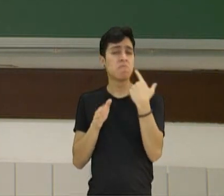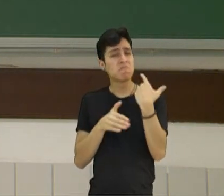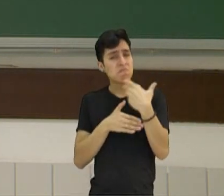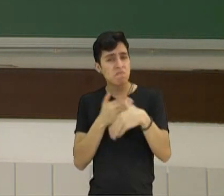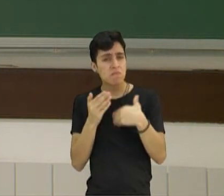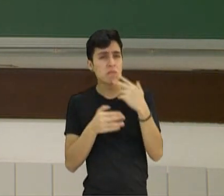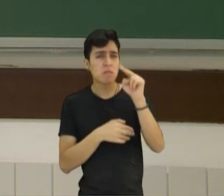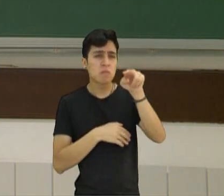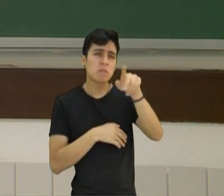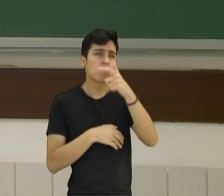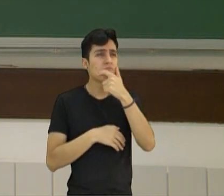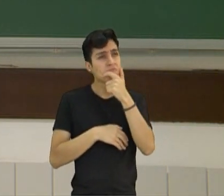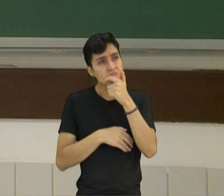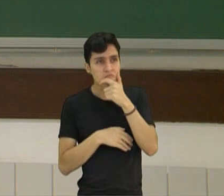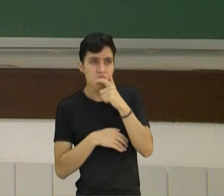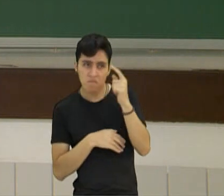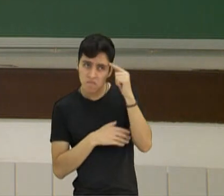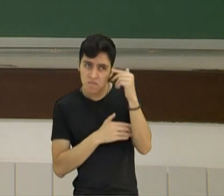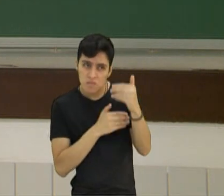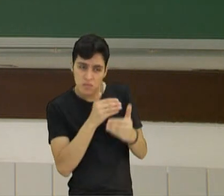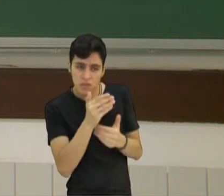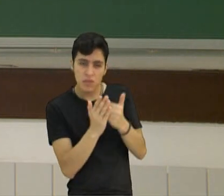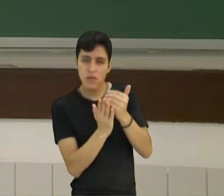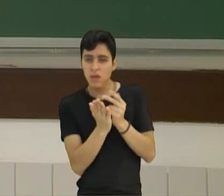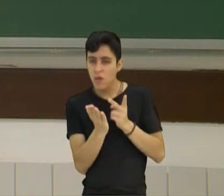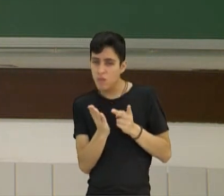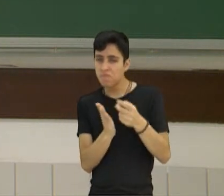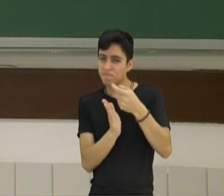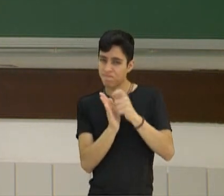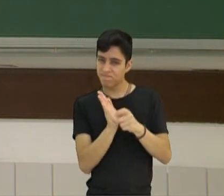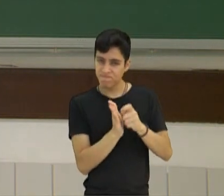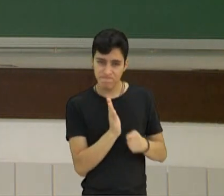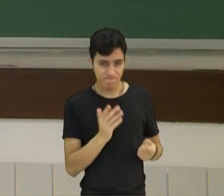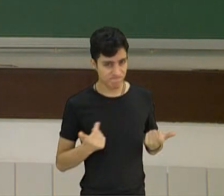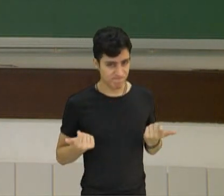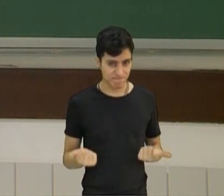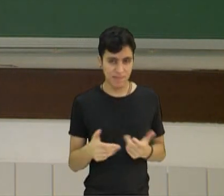ter umas ideias, avançar dessas ideias que temos aqui.